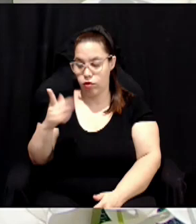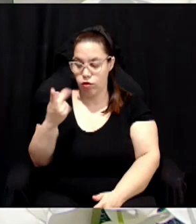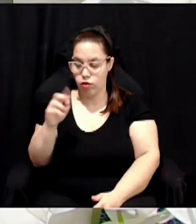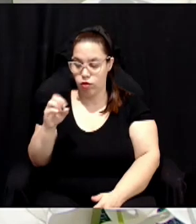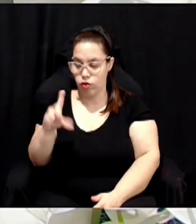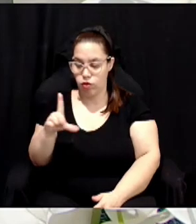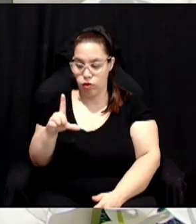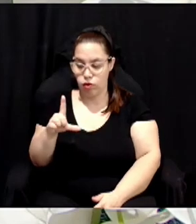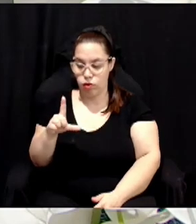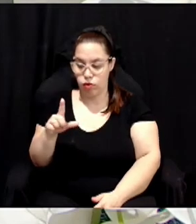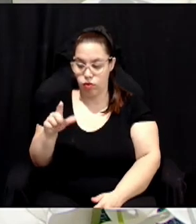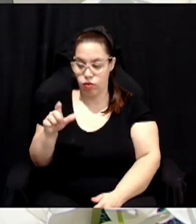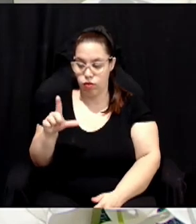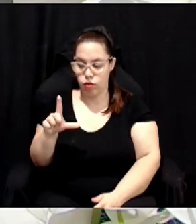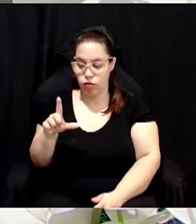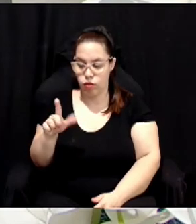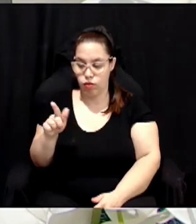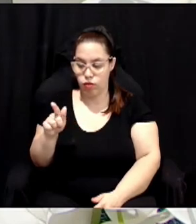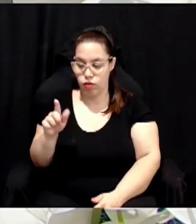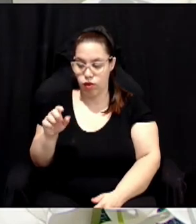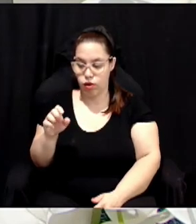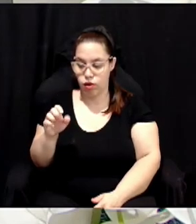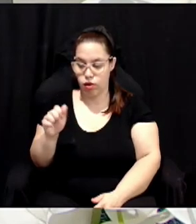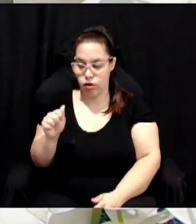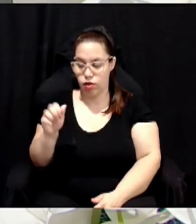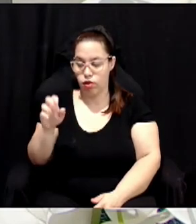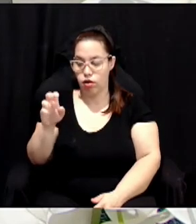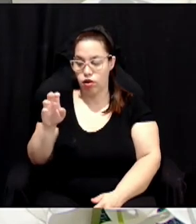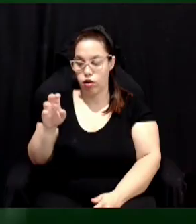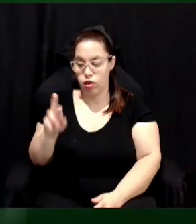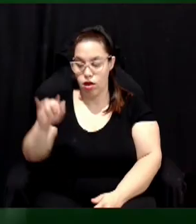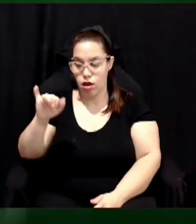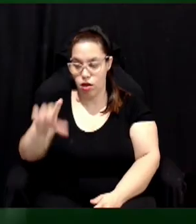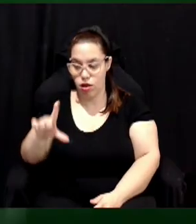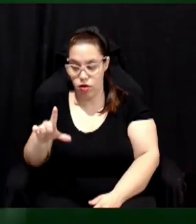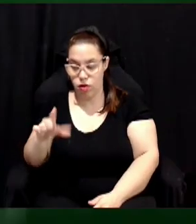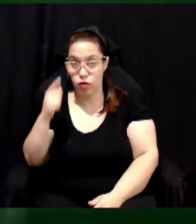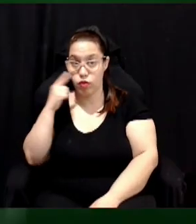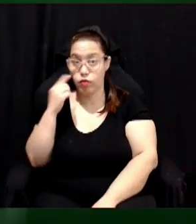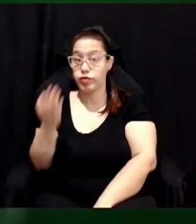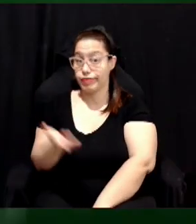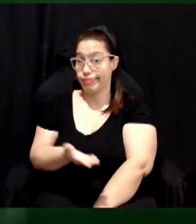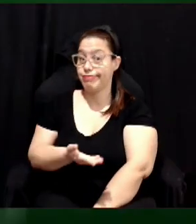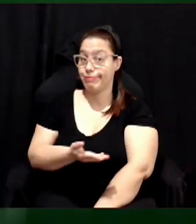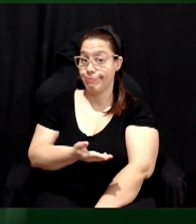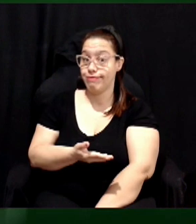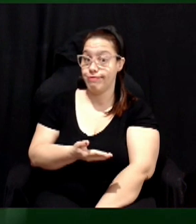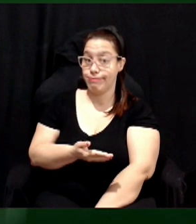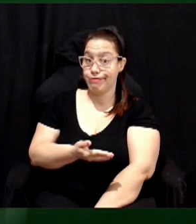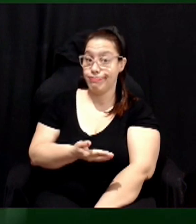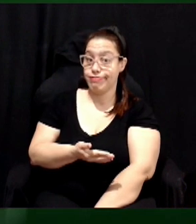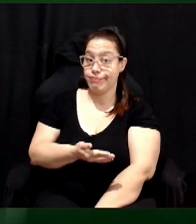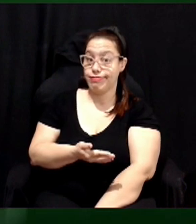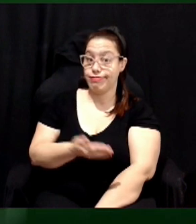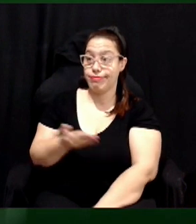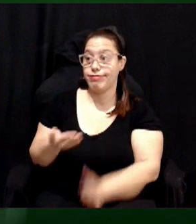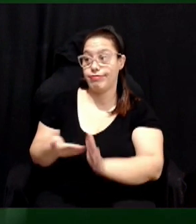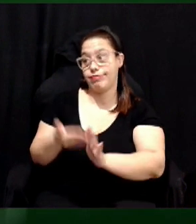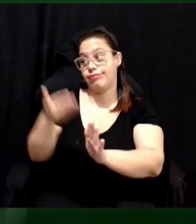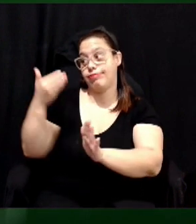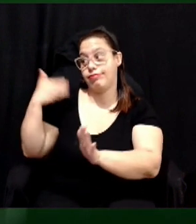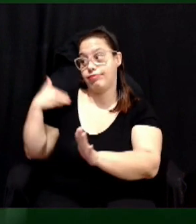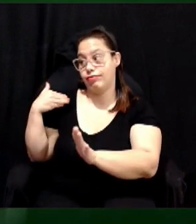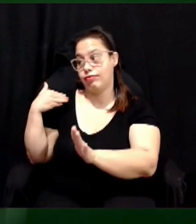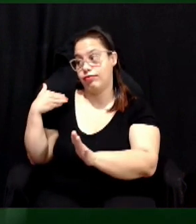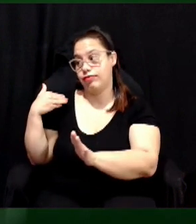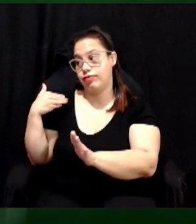Gabriel Garcia Marques, né, que é Os Funerais da Mamãe Grande. É um texto anterior ao seu clássico 100 Anos de Solidão, mas